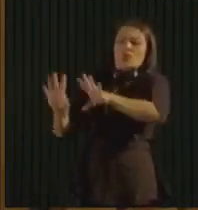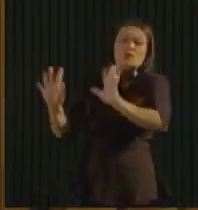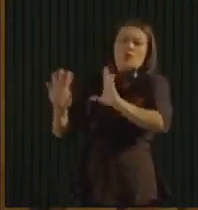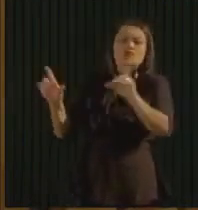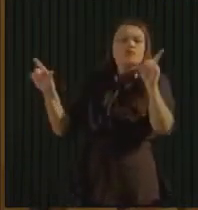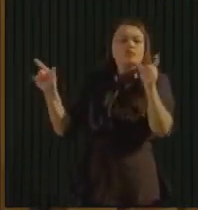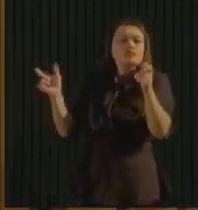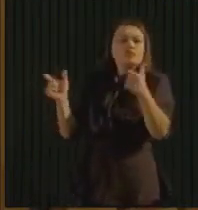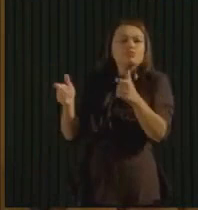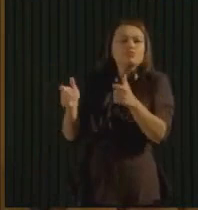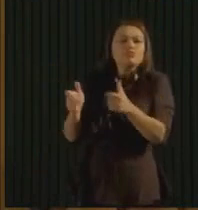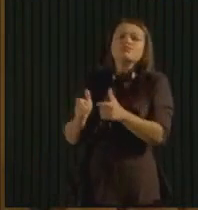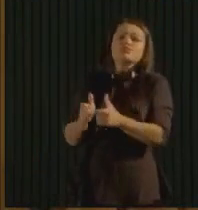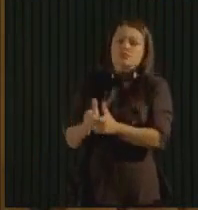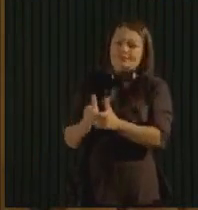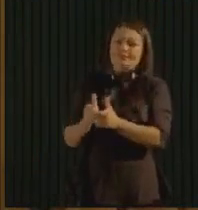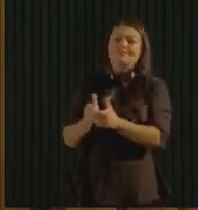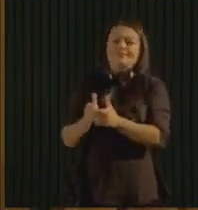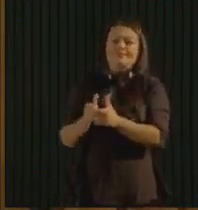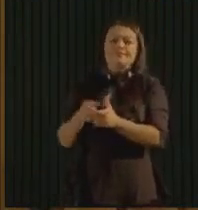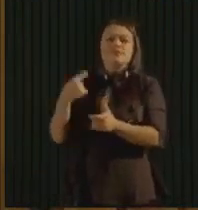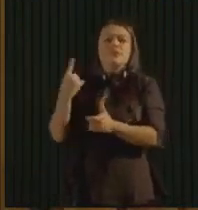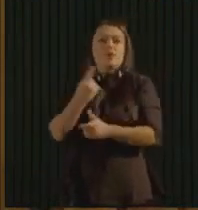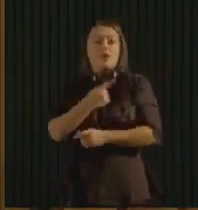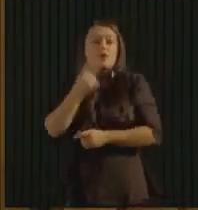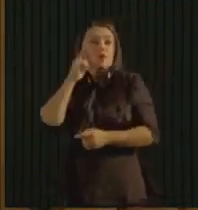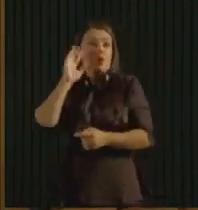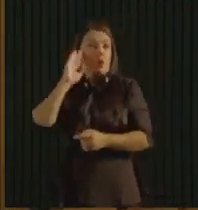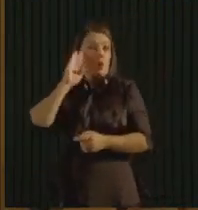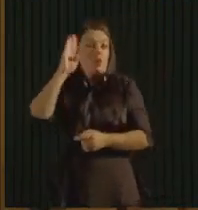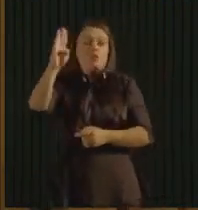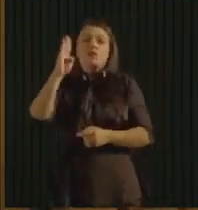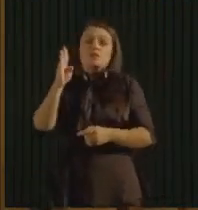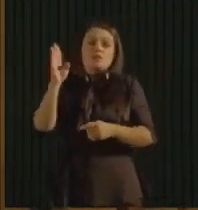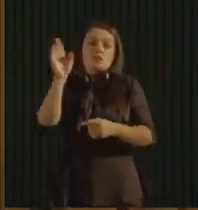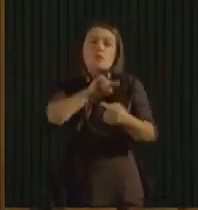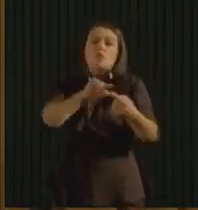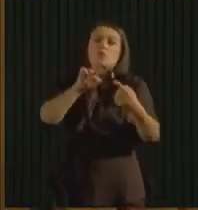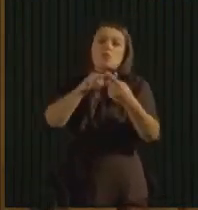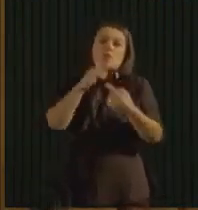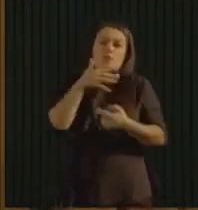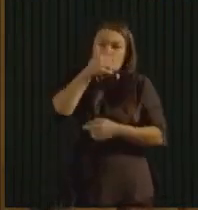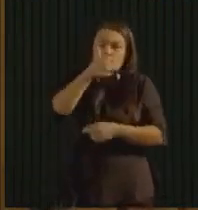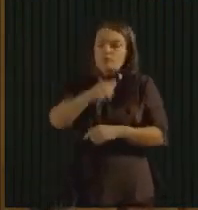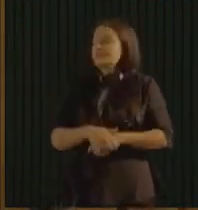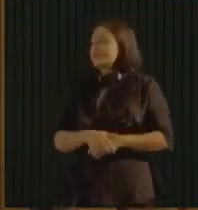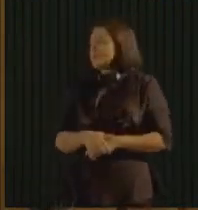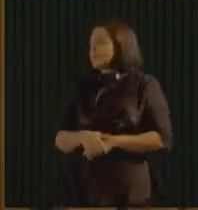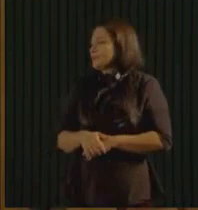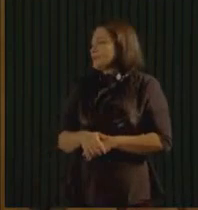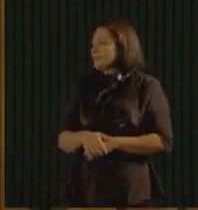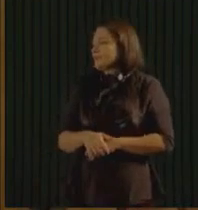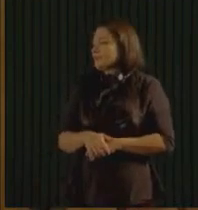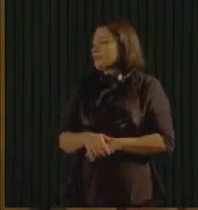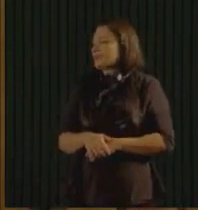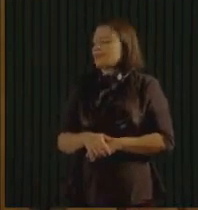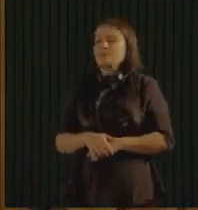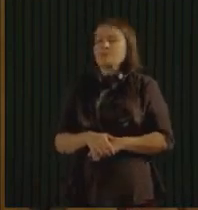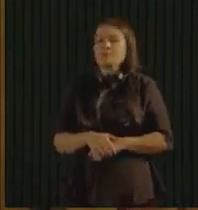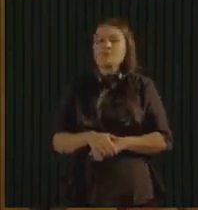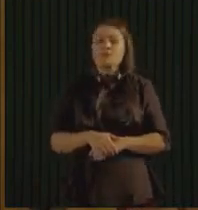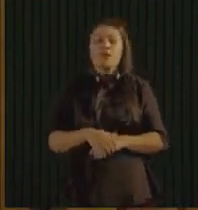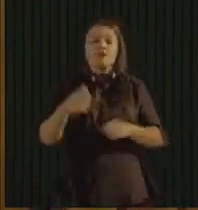bem como a produção de rejeitos. Trata-se de passar de uma